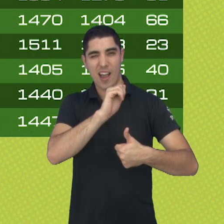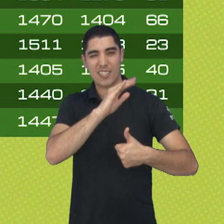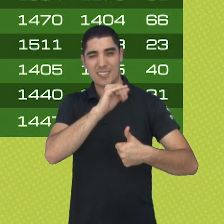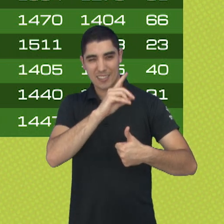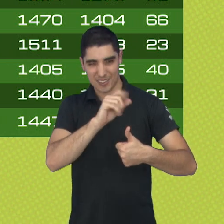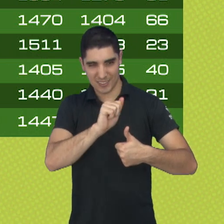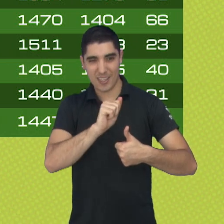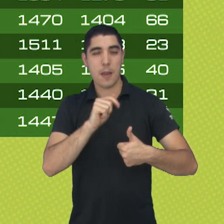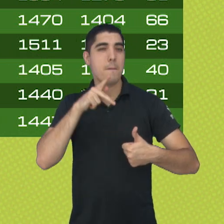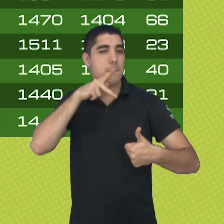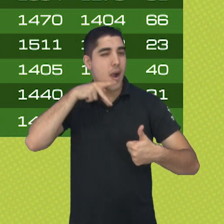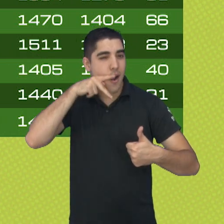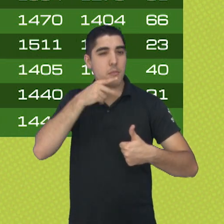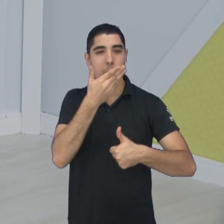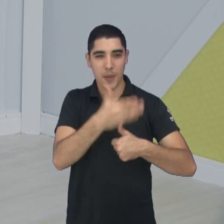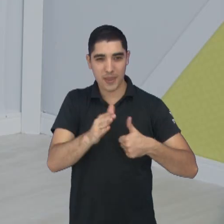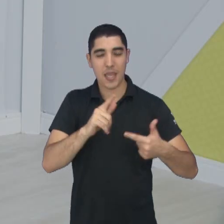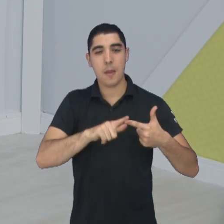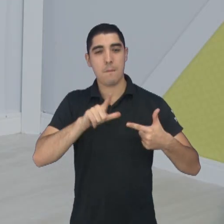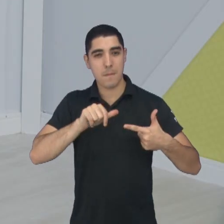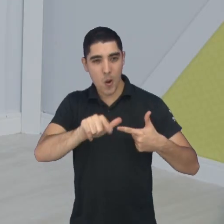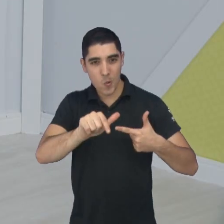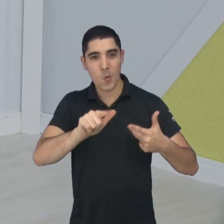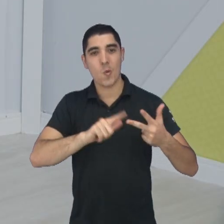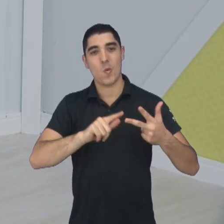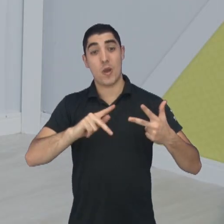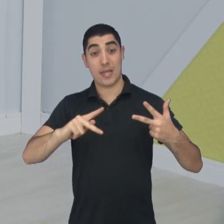São José permanece aí na 9ª posição, agora com